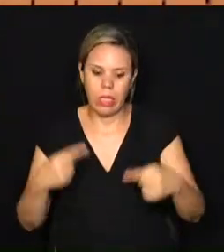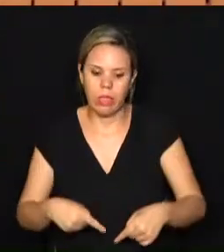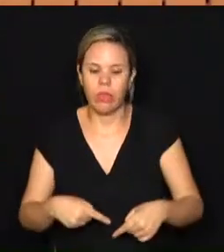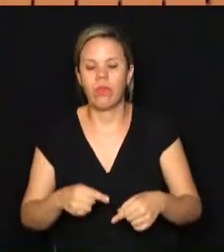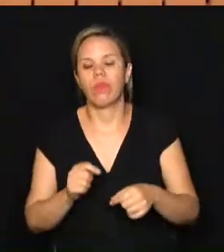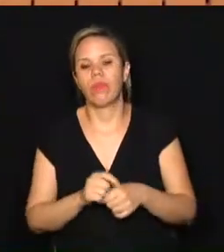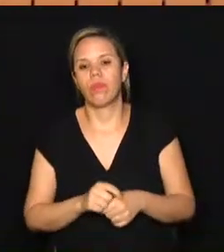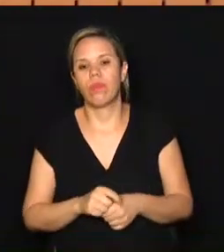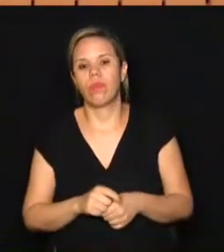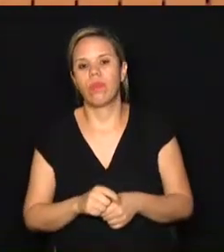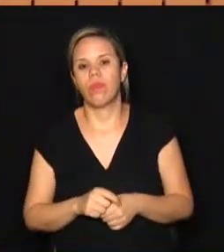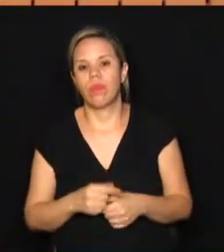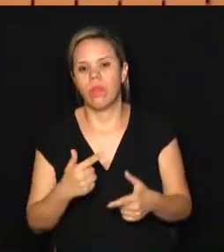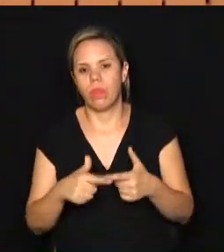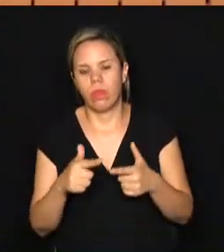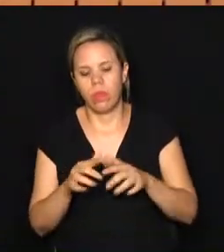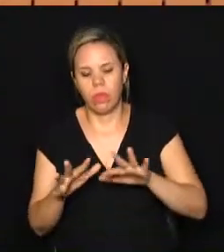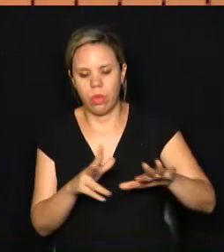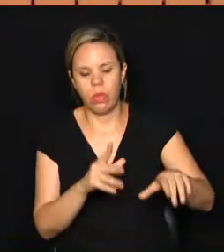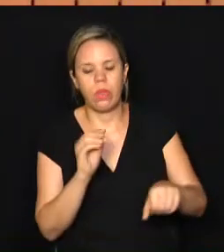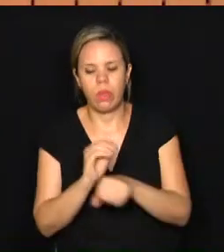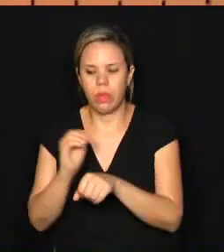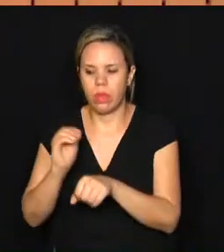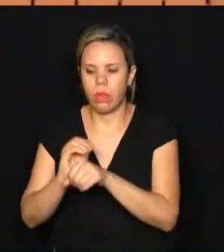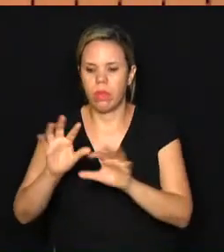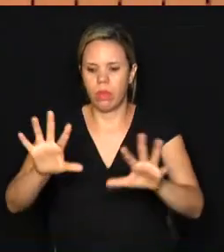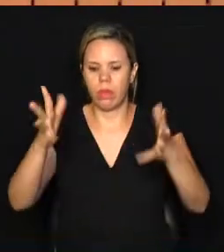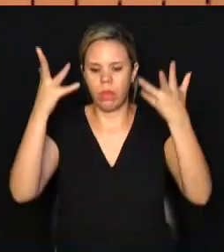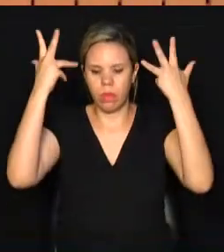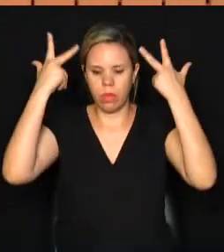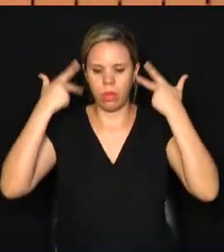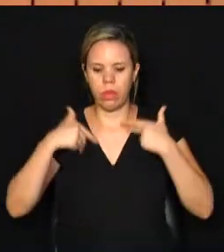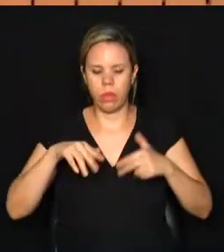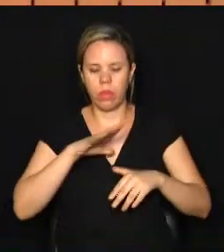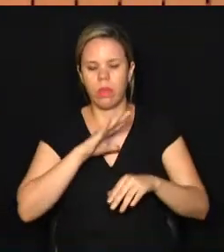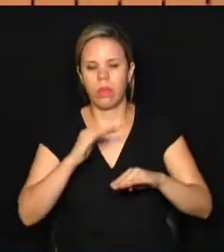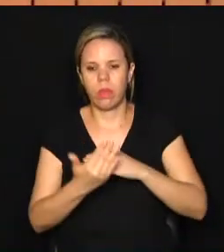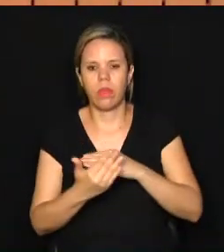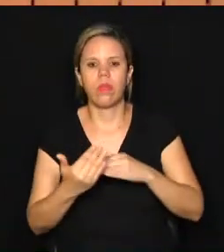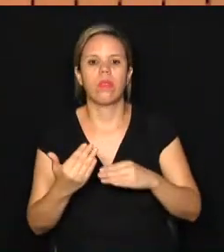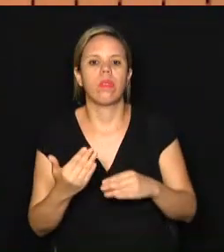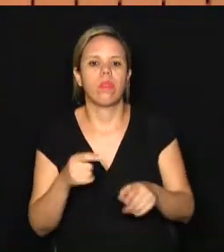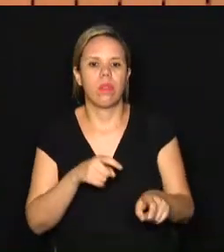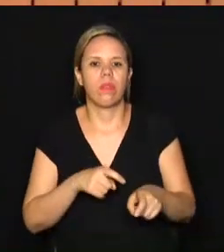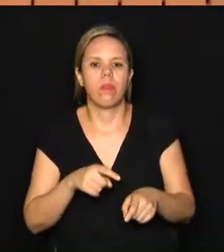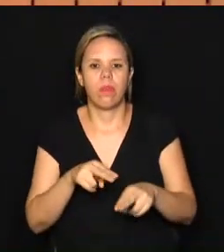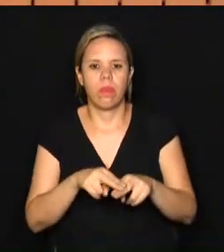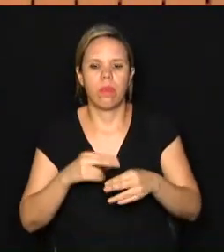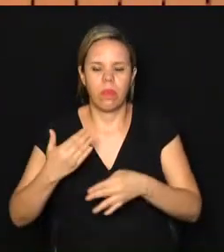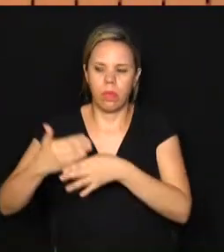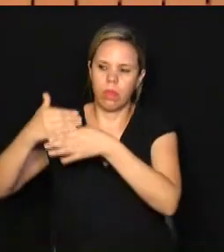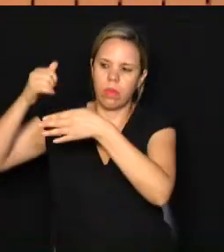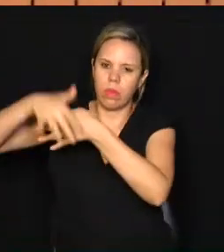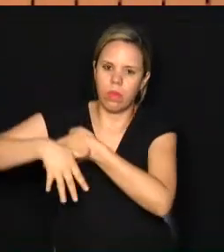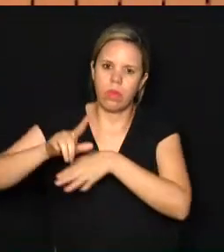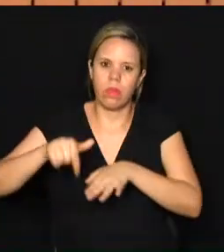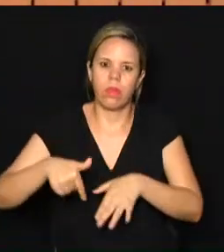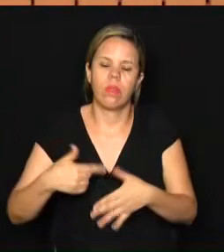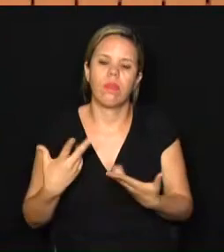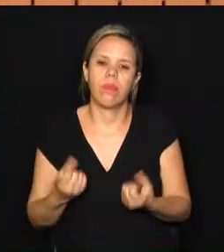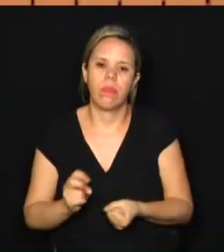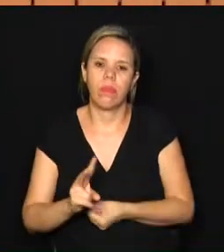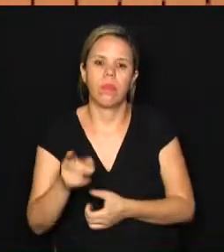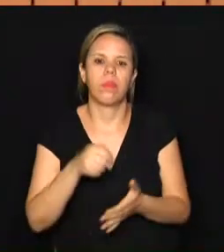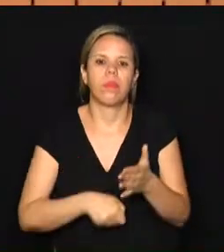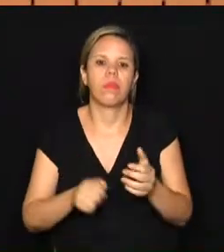e protegendo toda a biodiversidade daquela região contra a construção dessa barragem. Então é isso e vamos seguir na